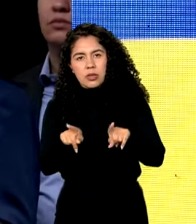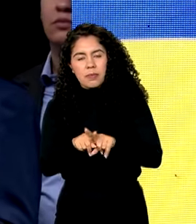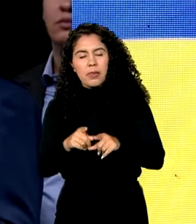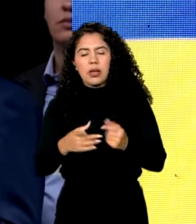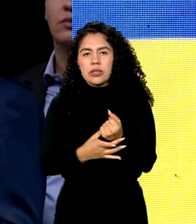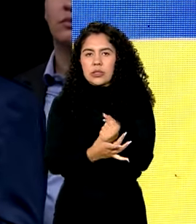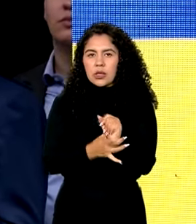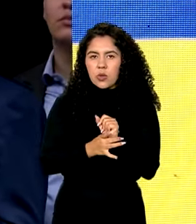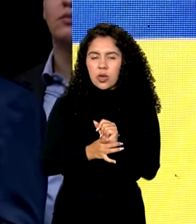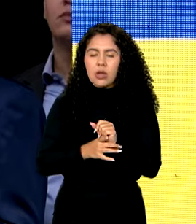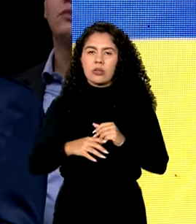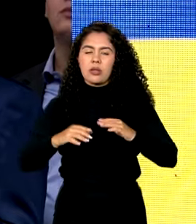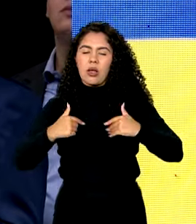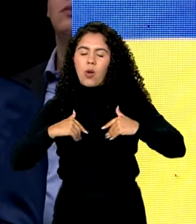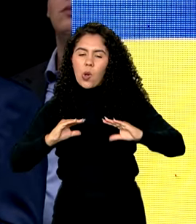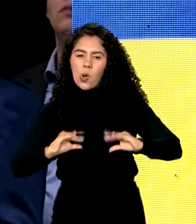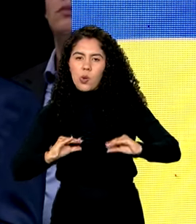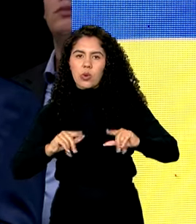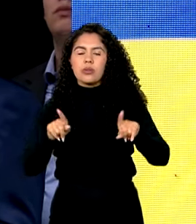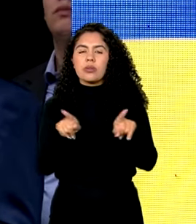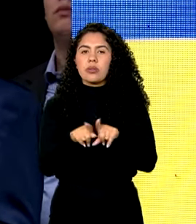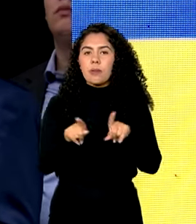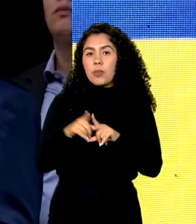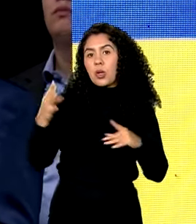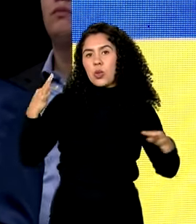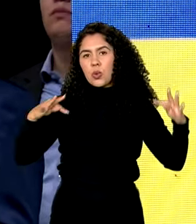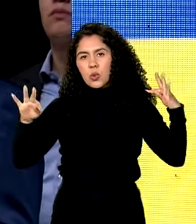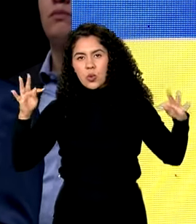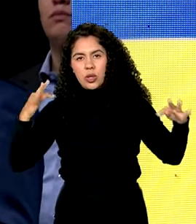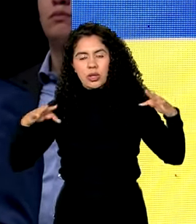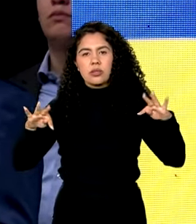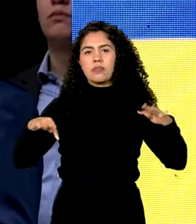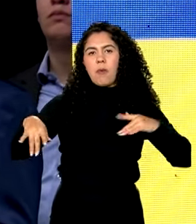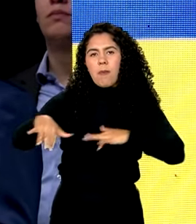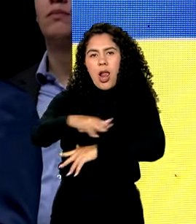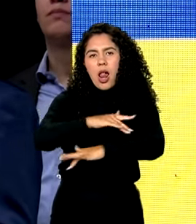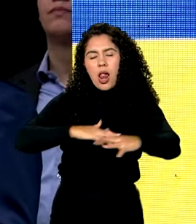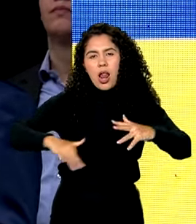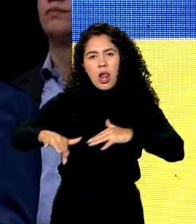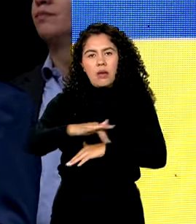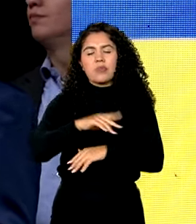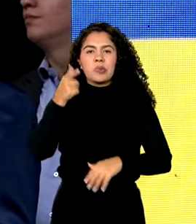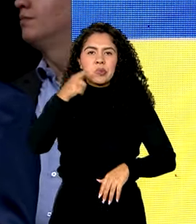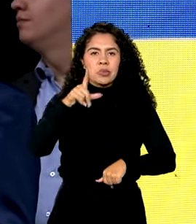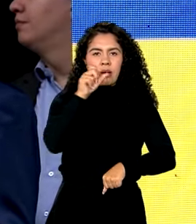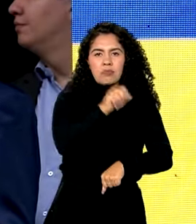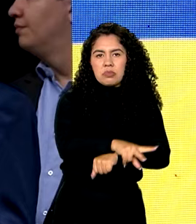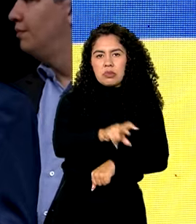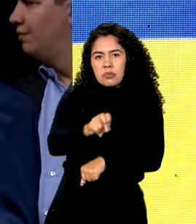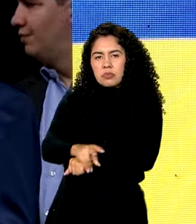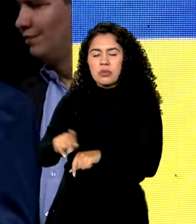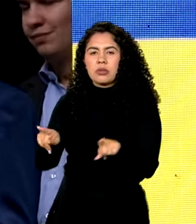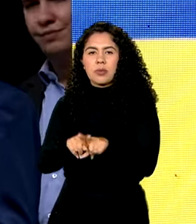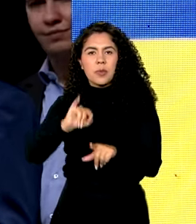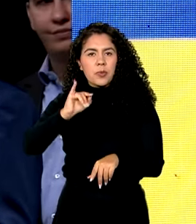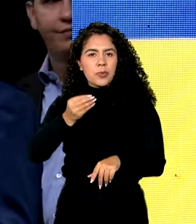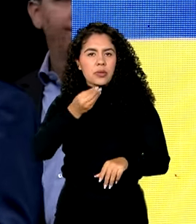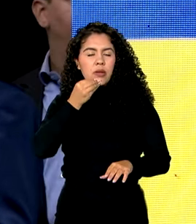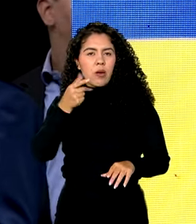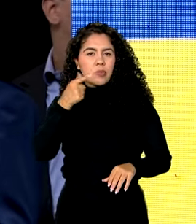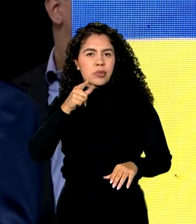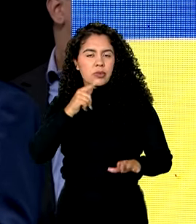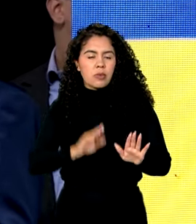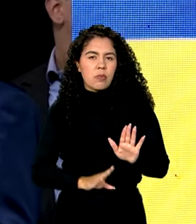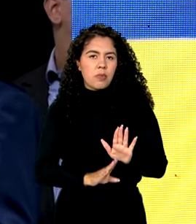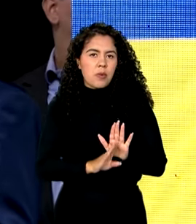facilitando o fluxo de negócios, turismo e investimentos. Isso se traduz em mais empregos, mais oportunidades e um crescimento econômico